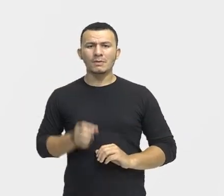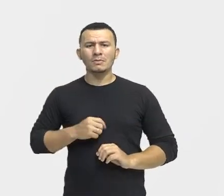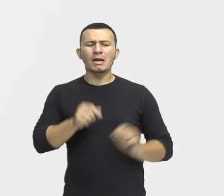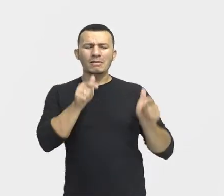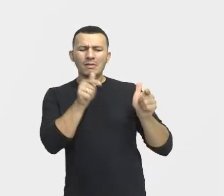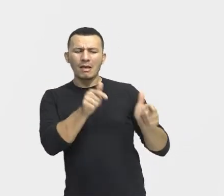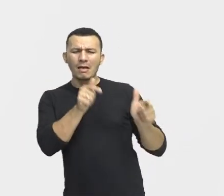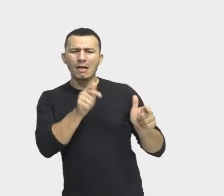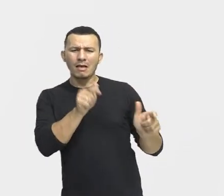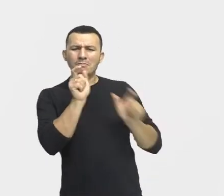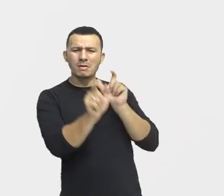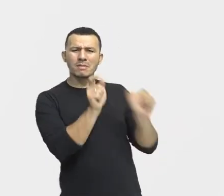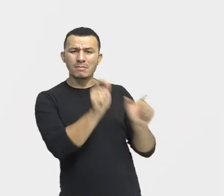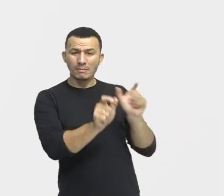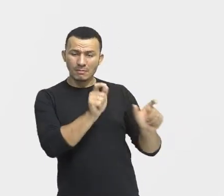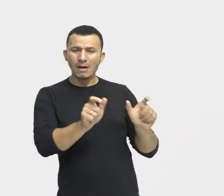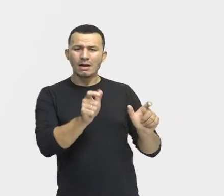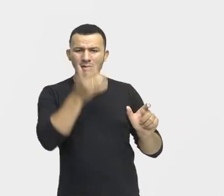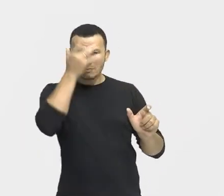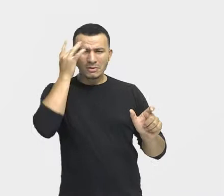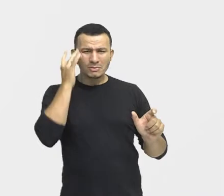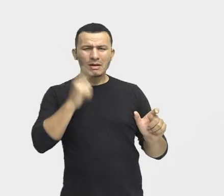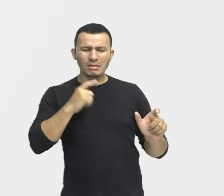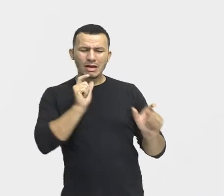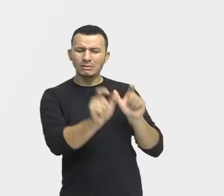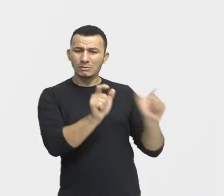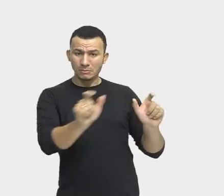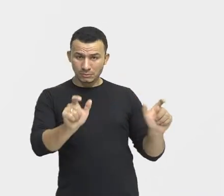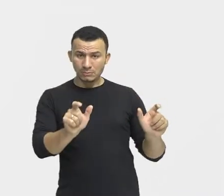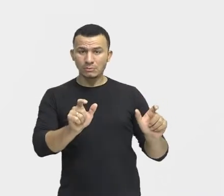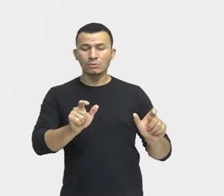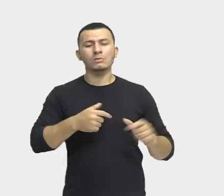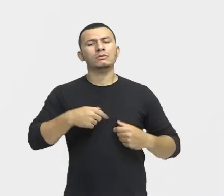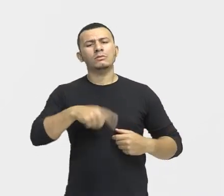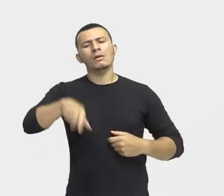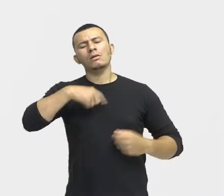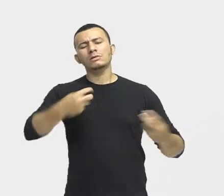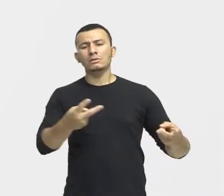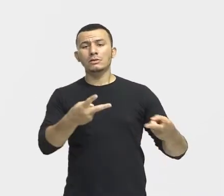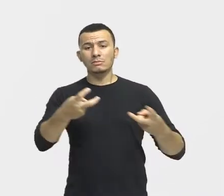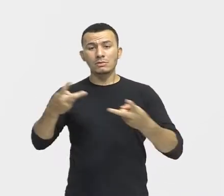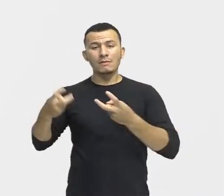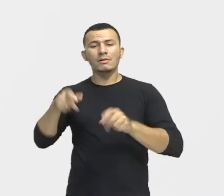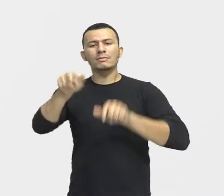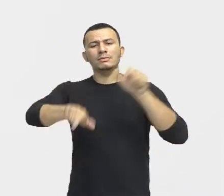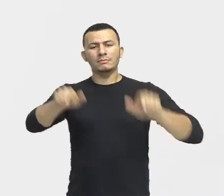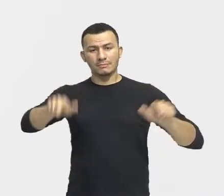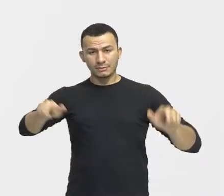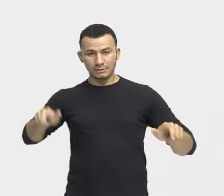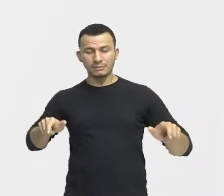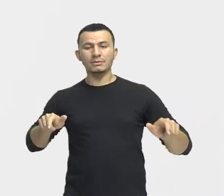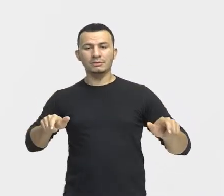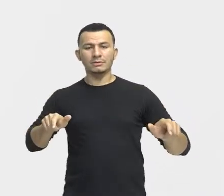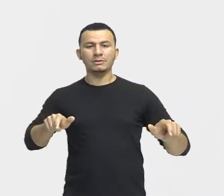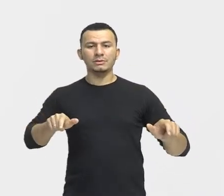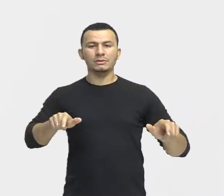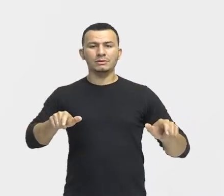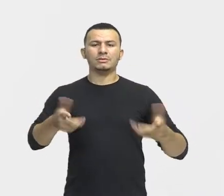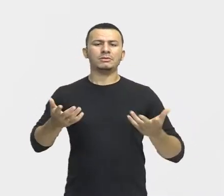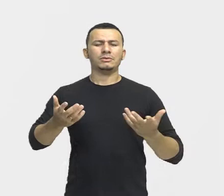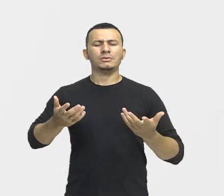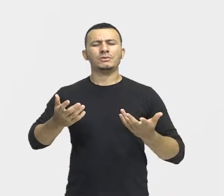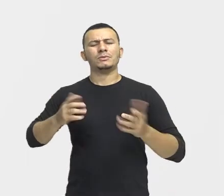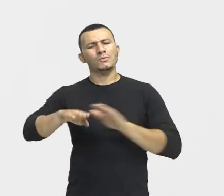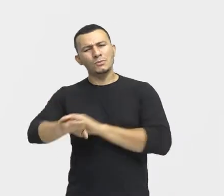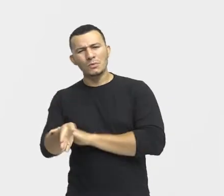julgamento, aquela generalização que a gente faz quando a gente observa pessoas,